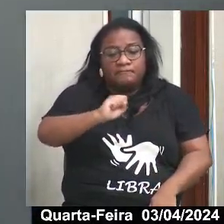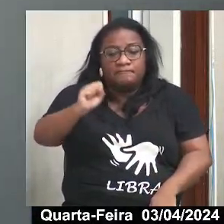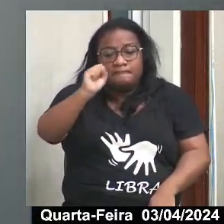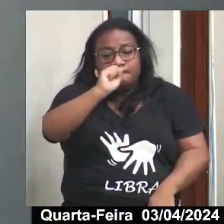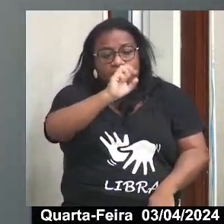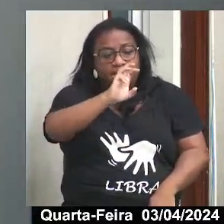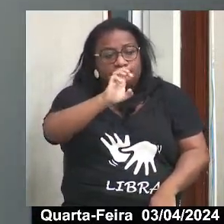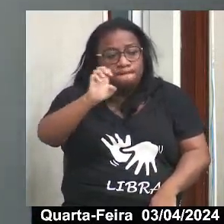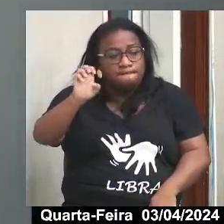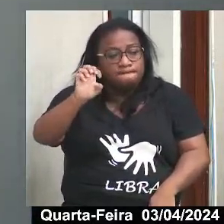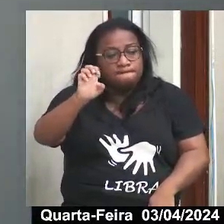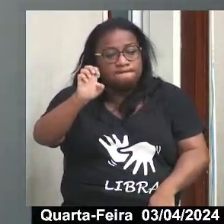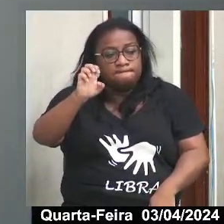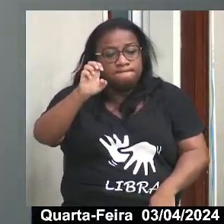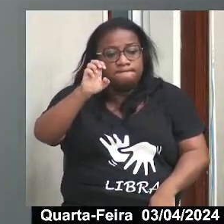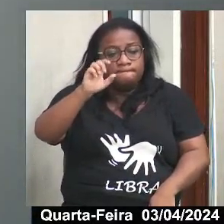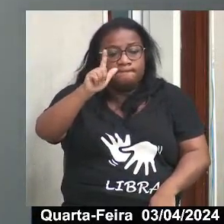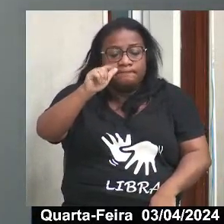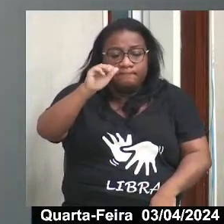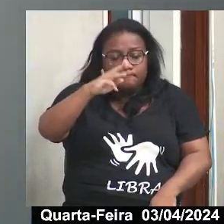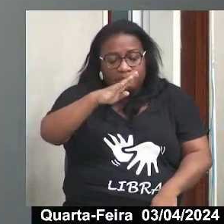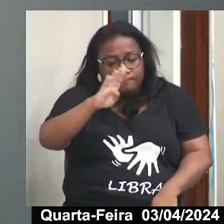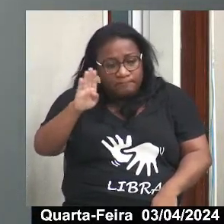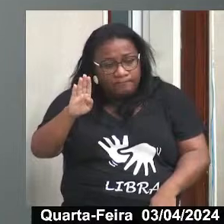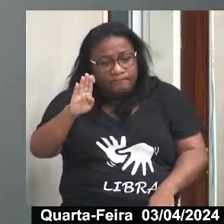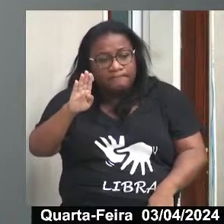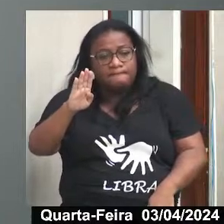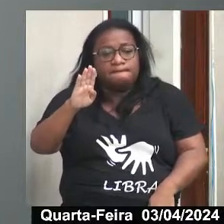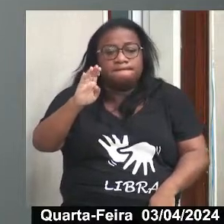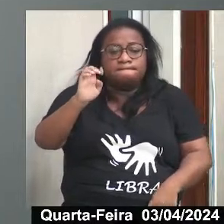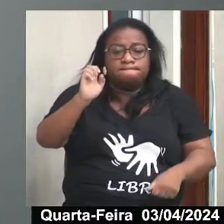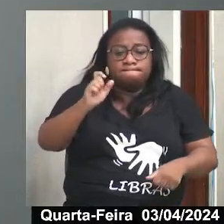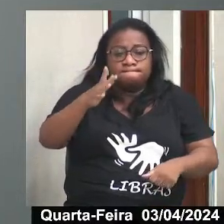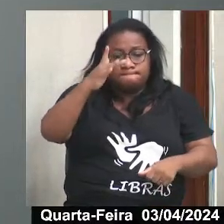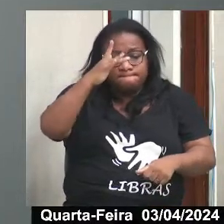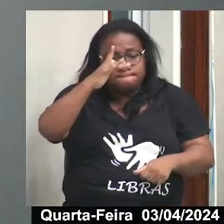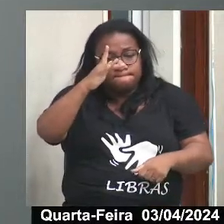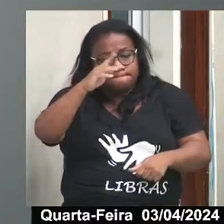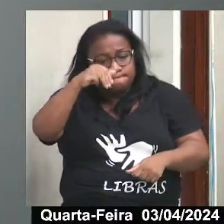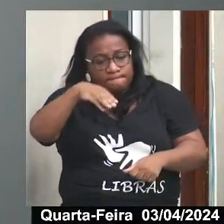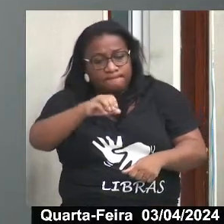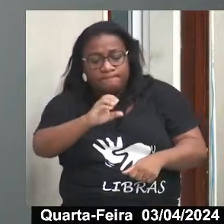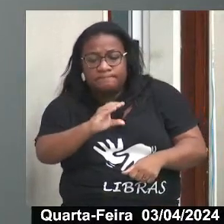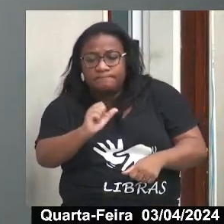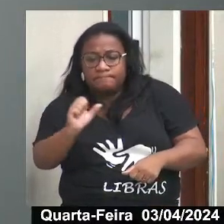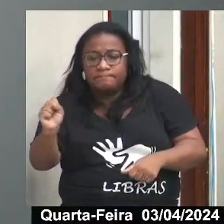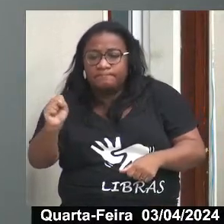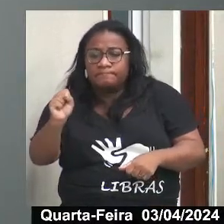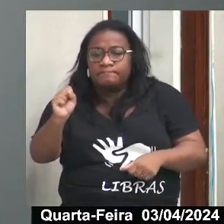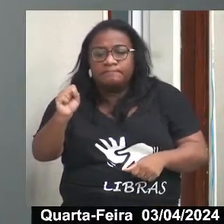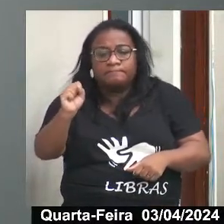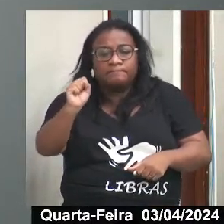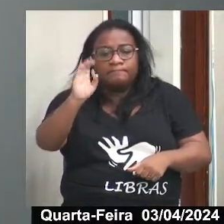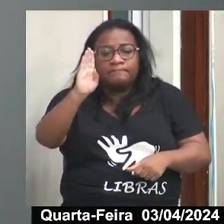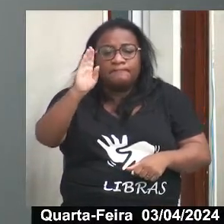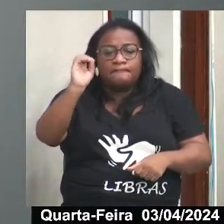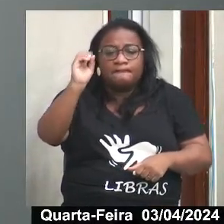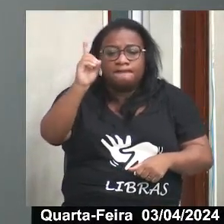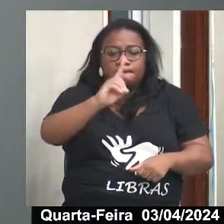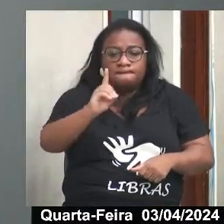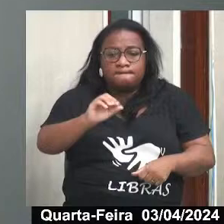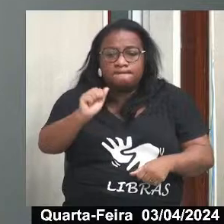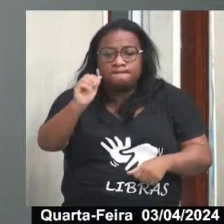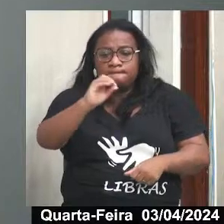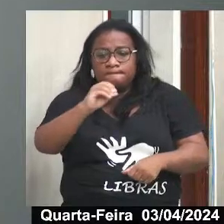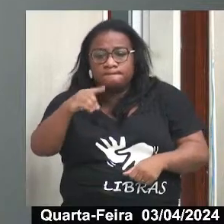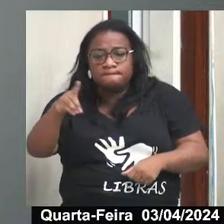Giva. Gostaria de cumprimentar o Neguinho, o Jorge, o Maico, voto certo, Bozão ali do Santa Teresa, seja bem-vindo a